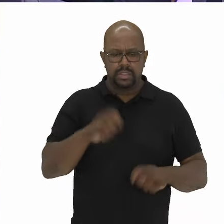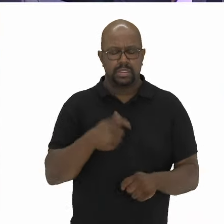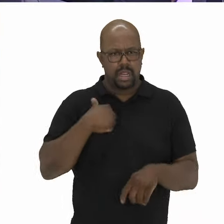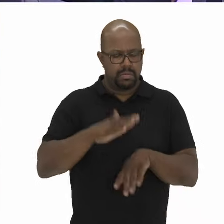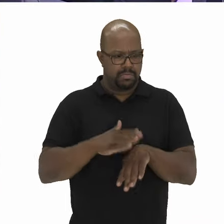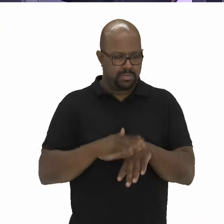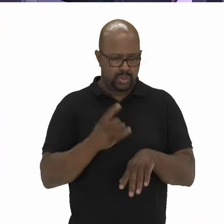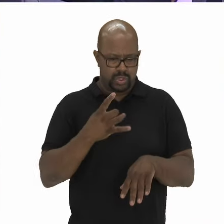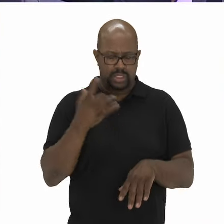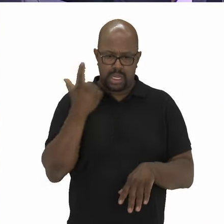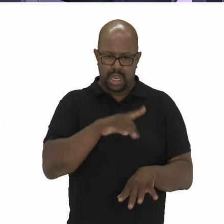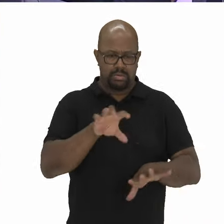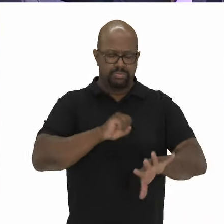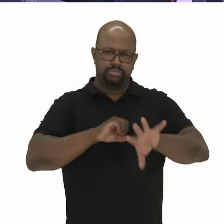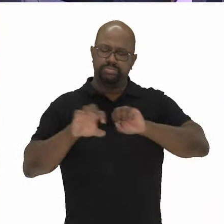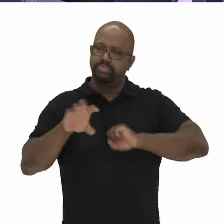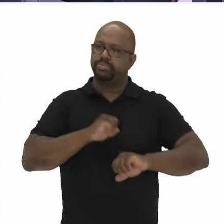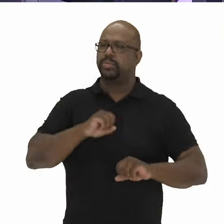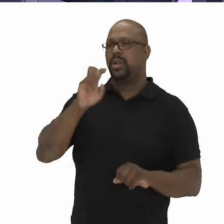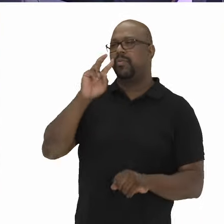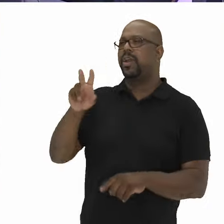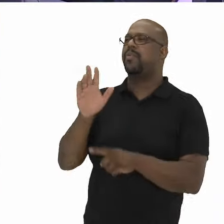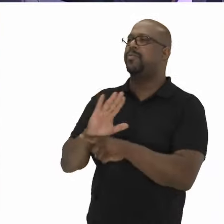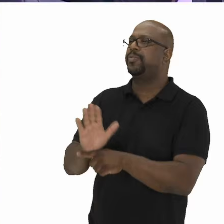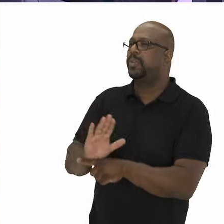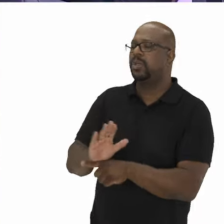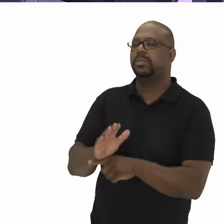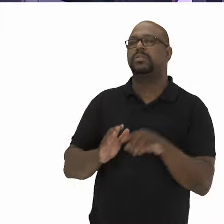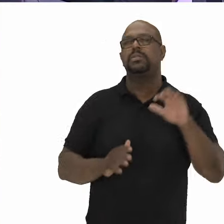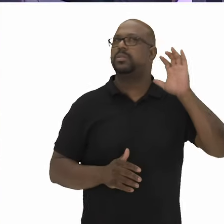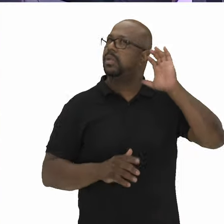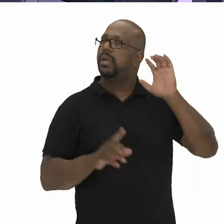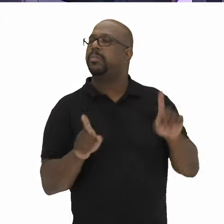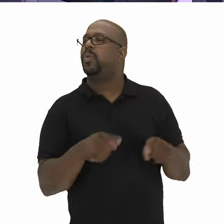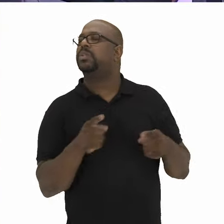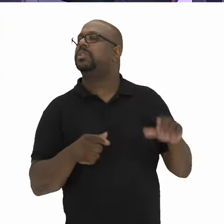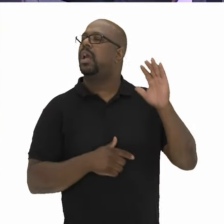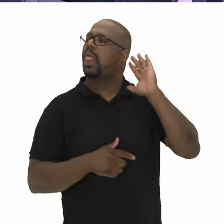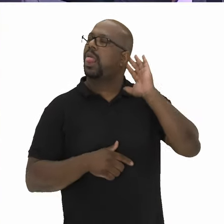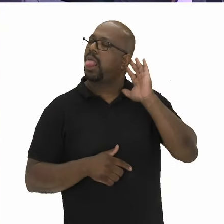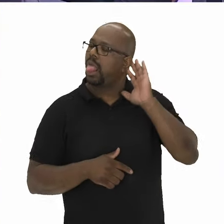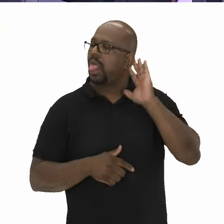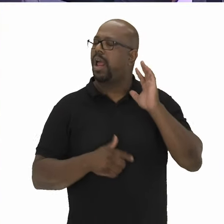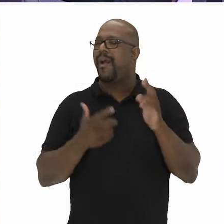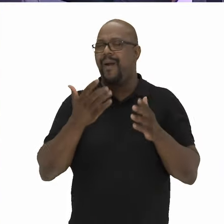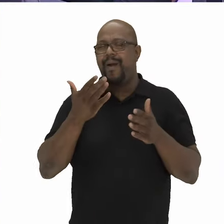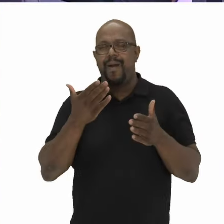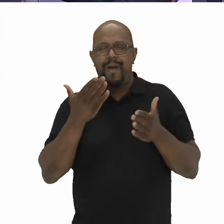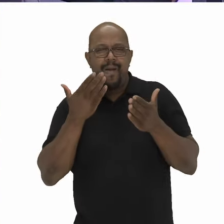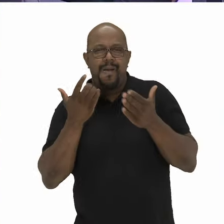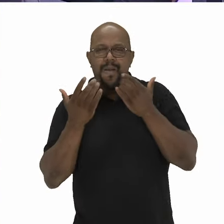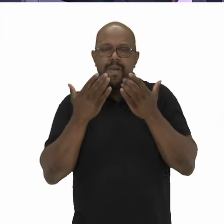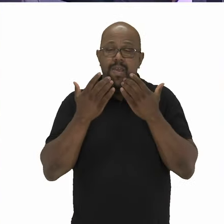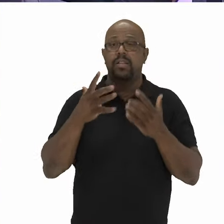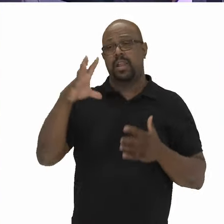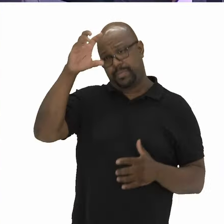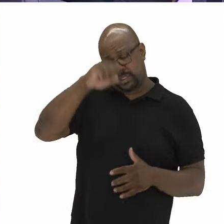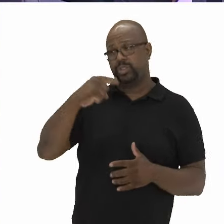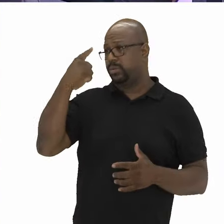que eu vi que eu aprendia por conta própria assistindo os vídeos escutando as músicas etc e aí eu